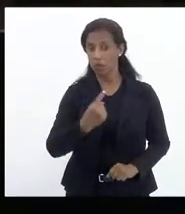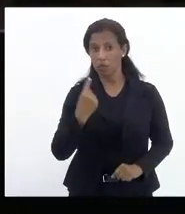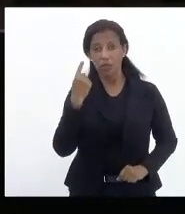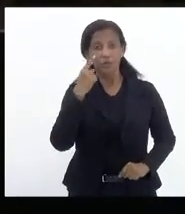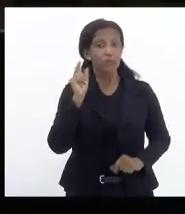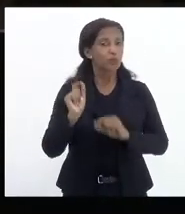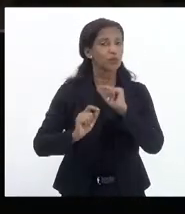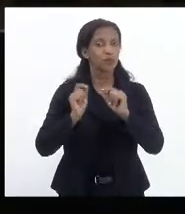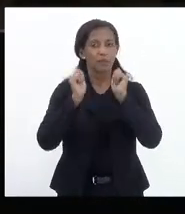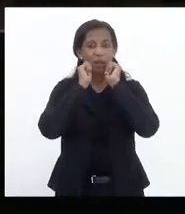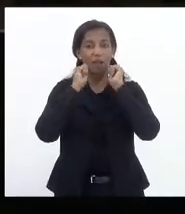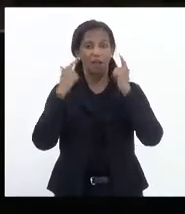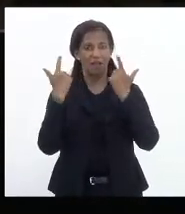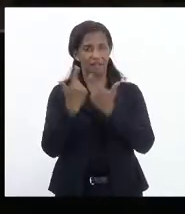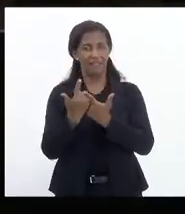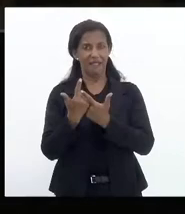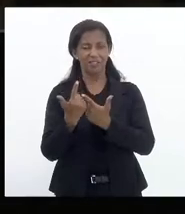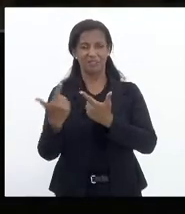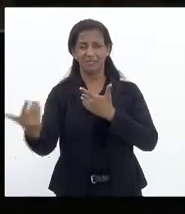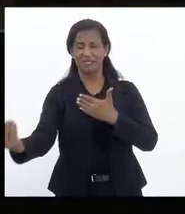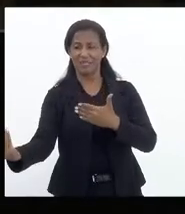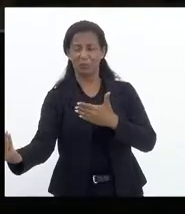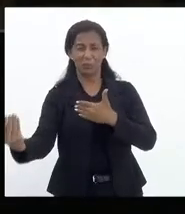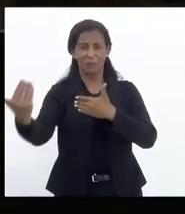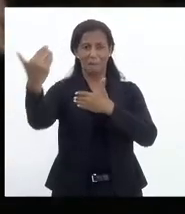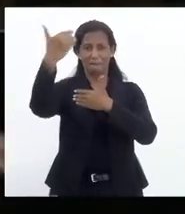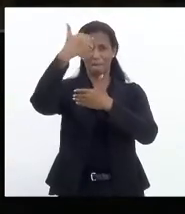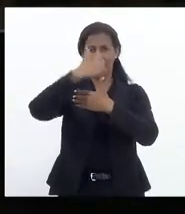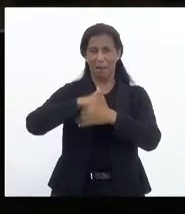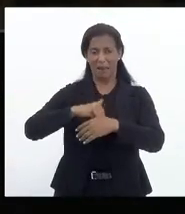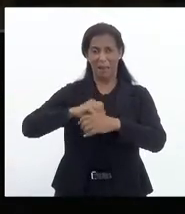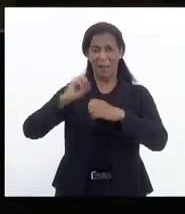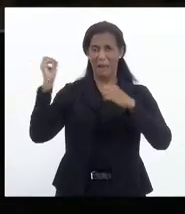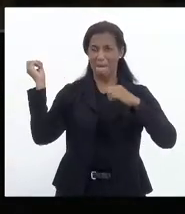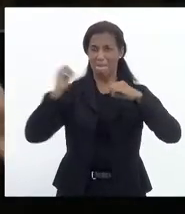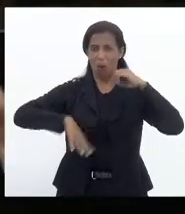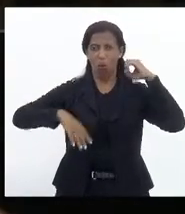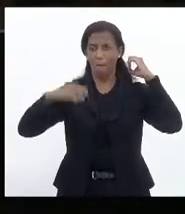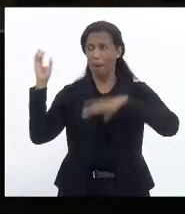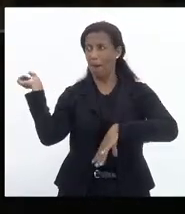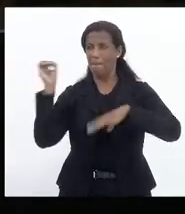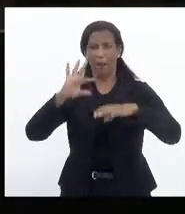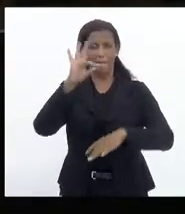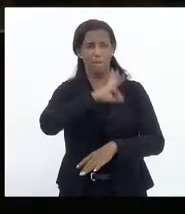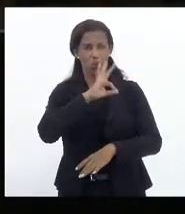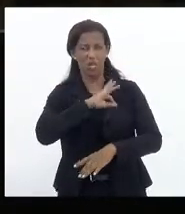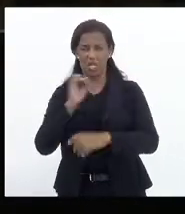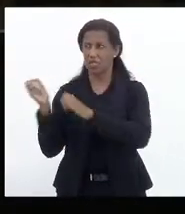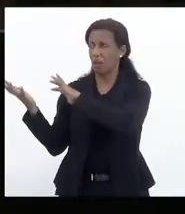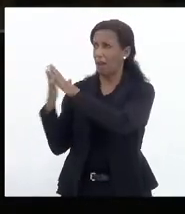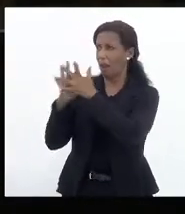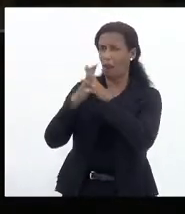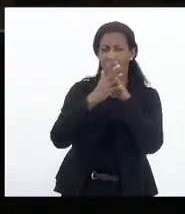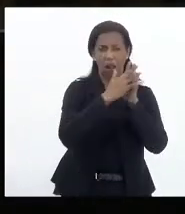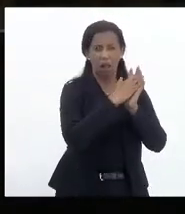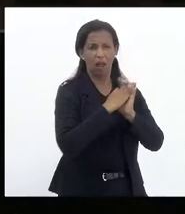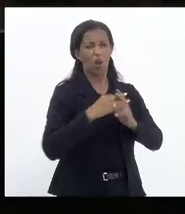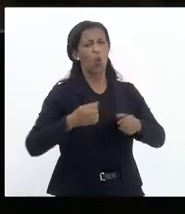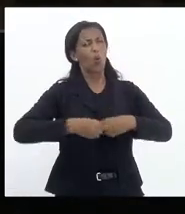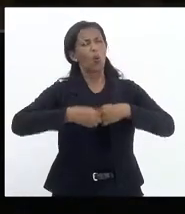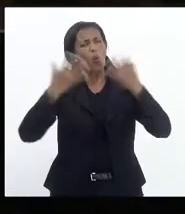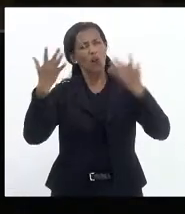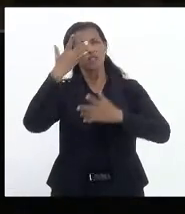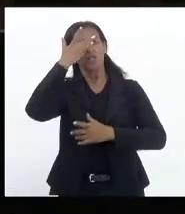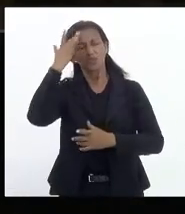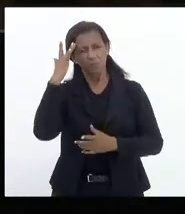na Assembléia Legislativa nessa invadida tê-la as bombas da polícia briga danada quantas pessoas se